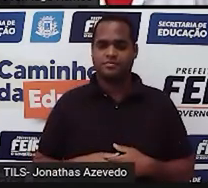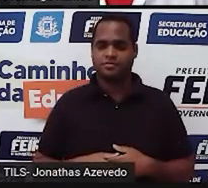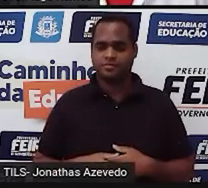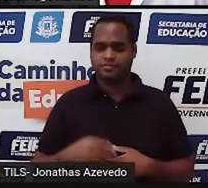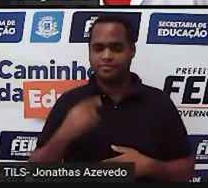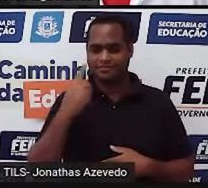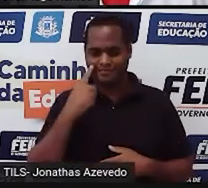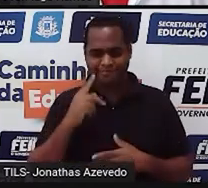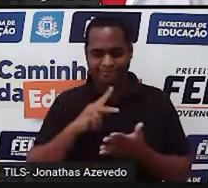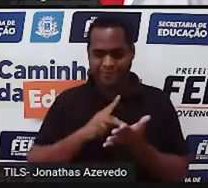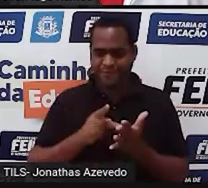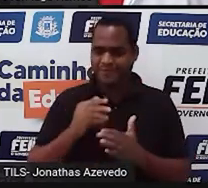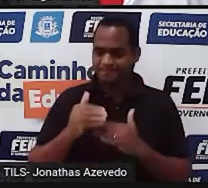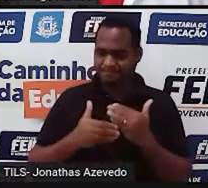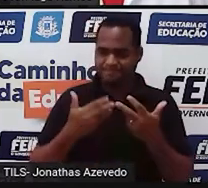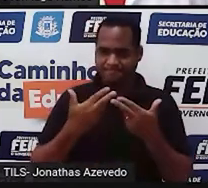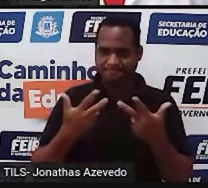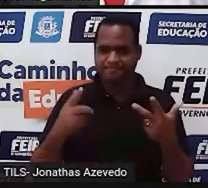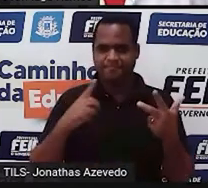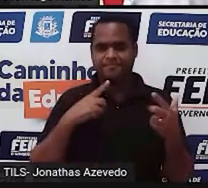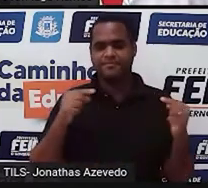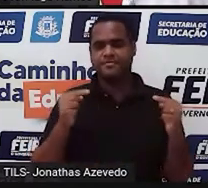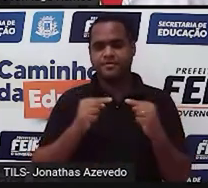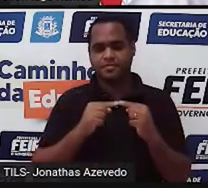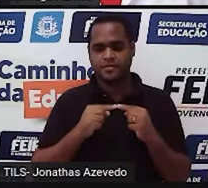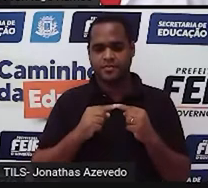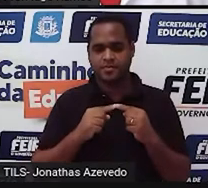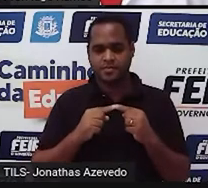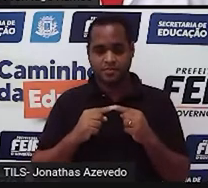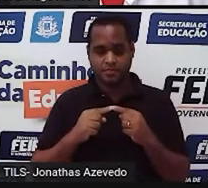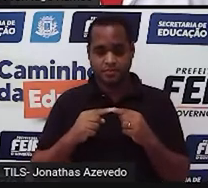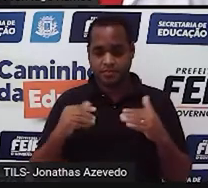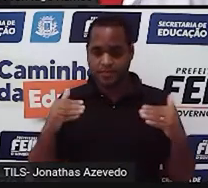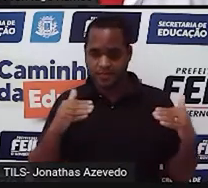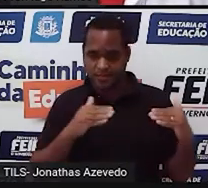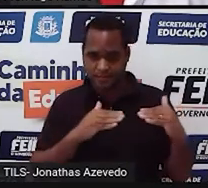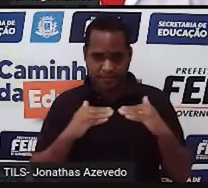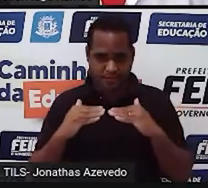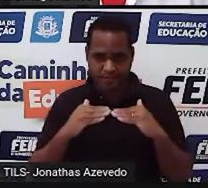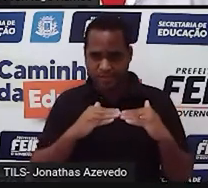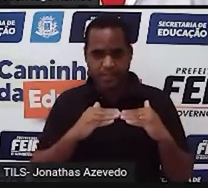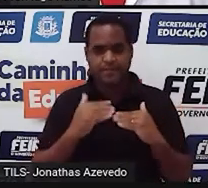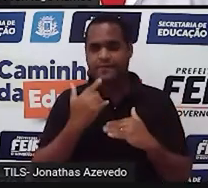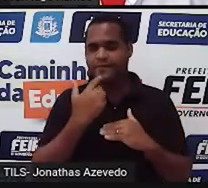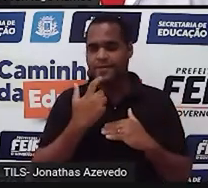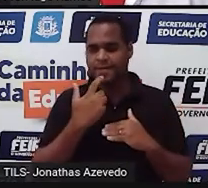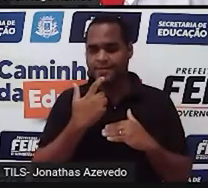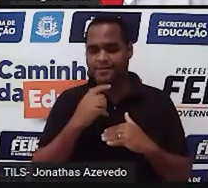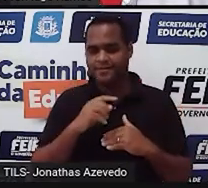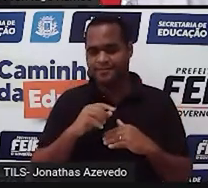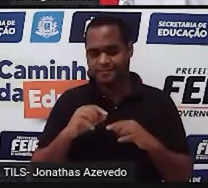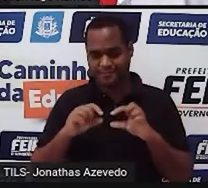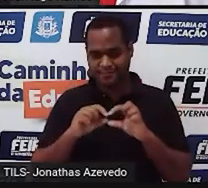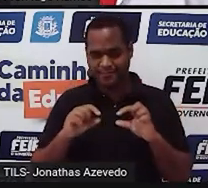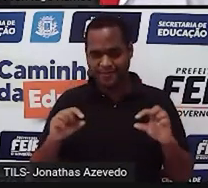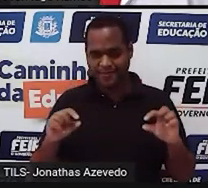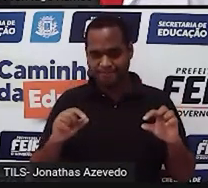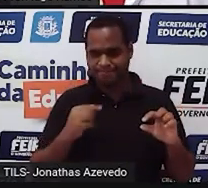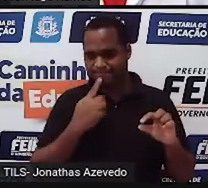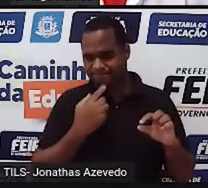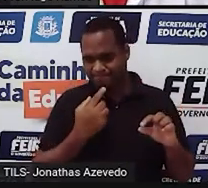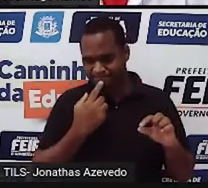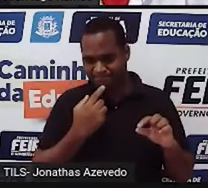construção geométrica chamada de segmento de reta essa construção que nós acabamos de fazer